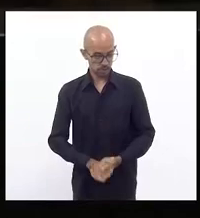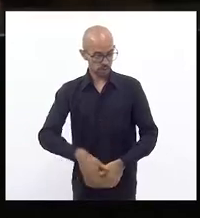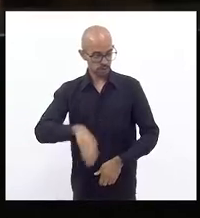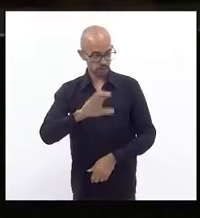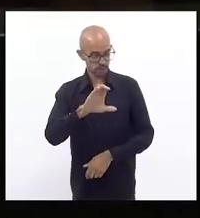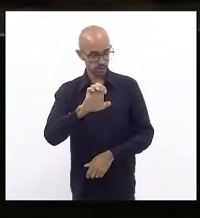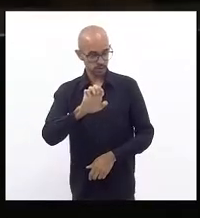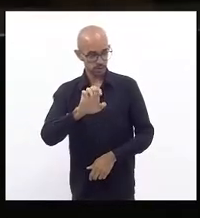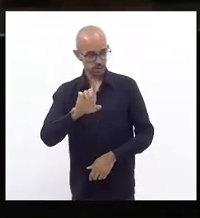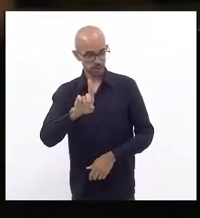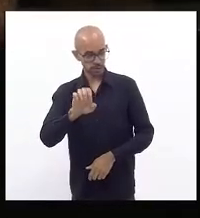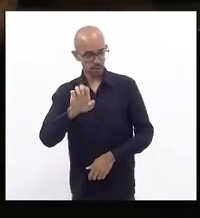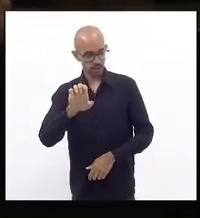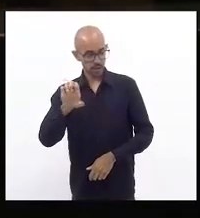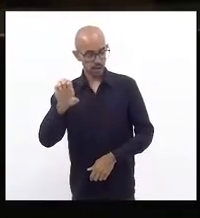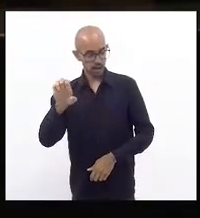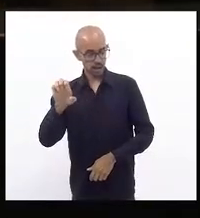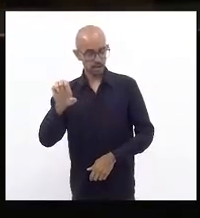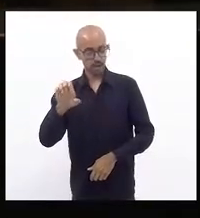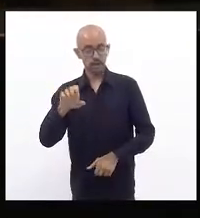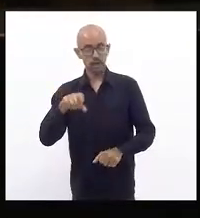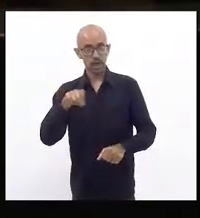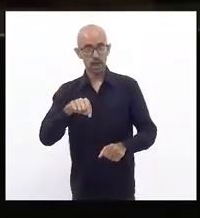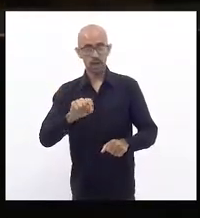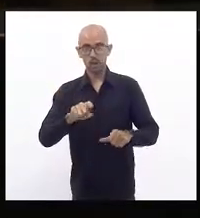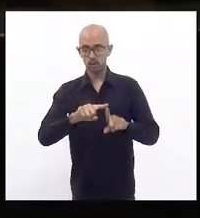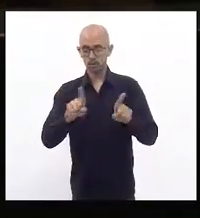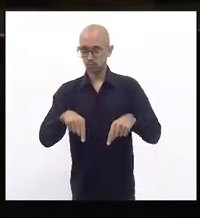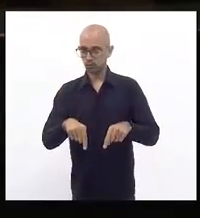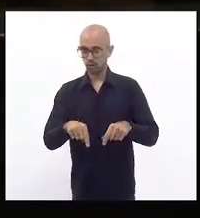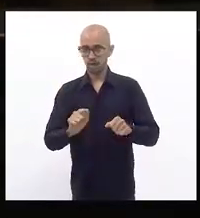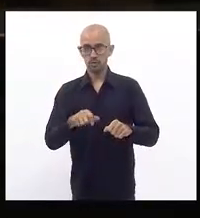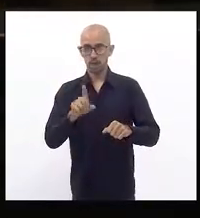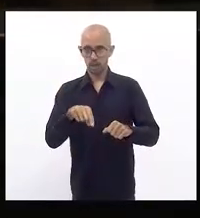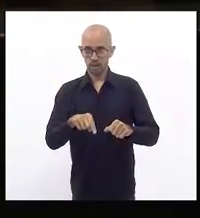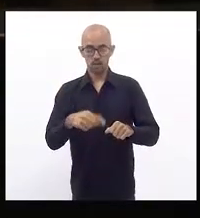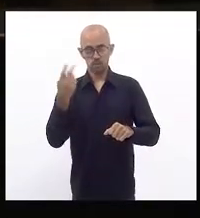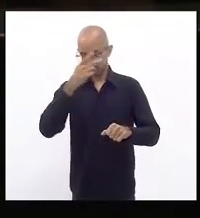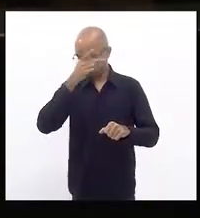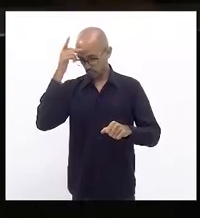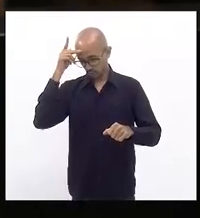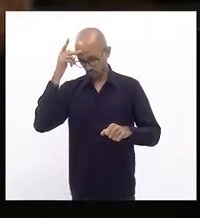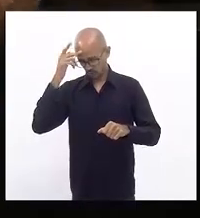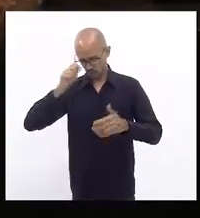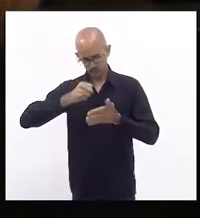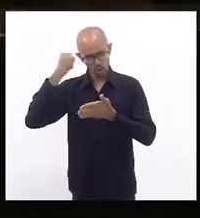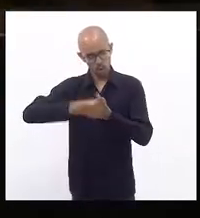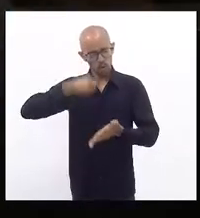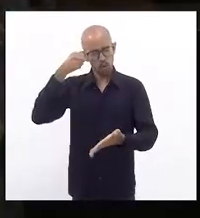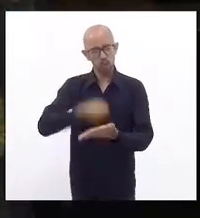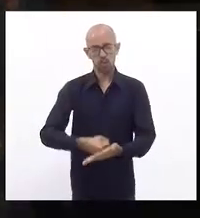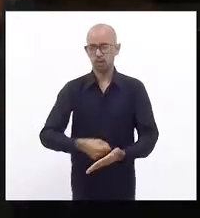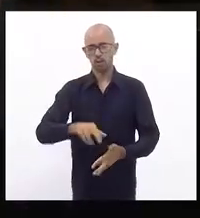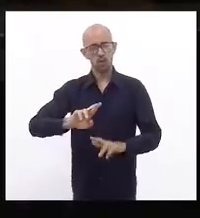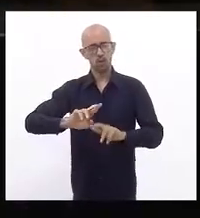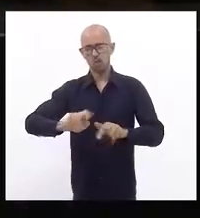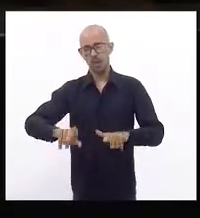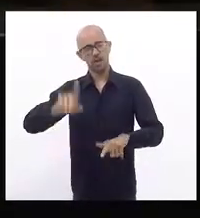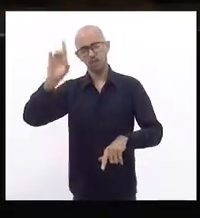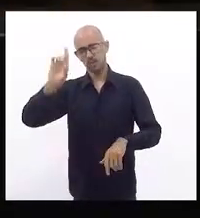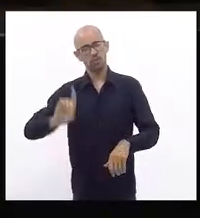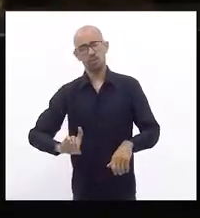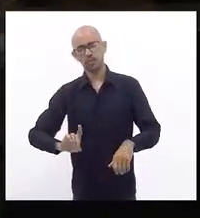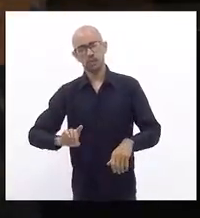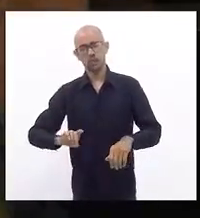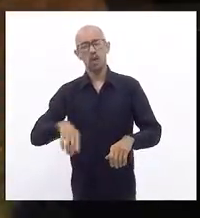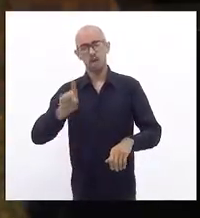da base da SEDAI, é com os trabalhadores, é com a galera da ponta. Então, não é com a direção, são